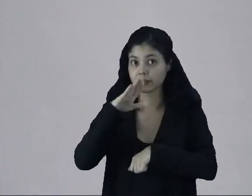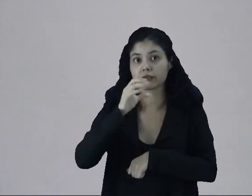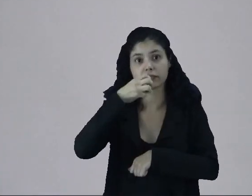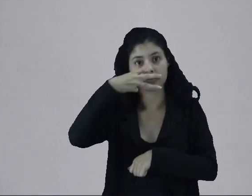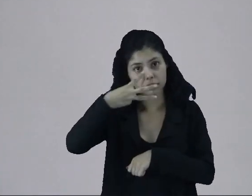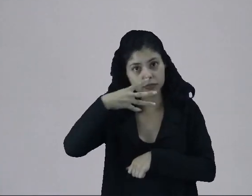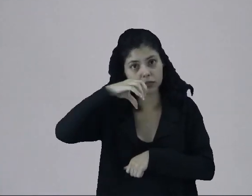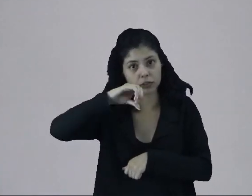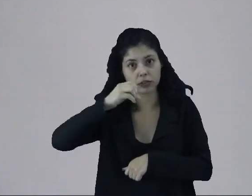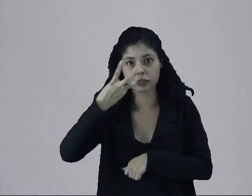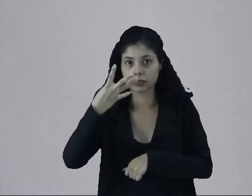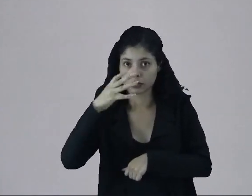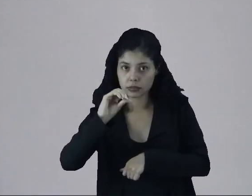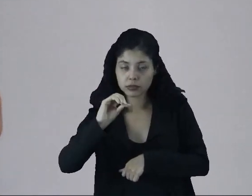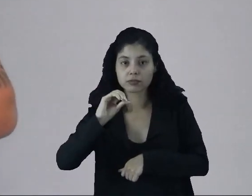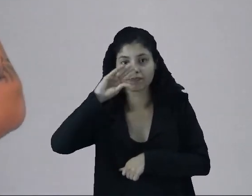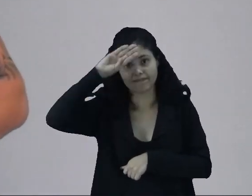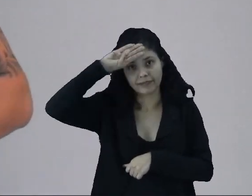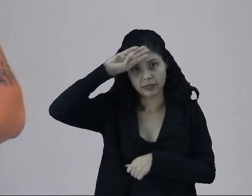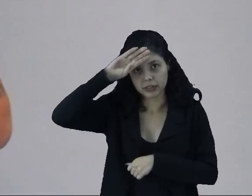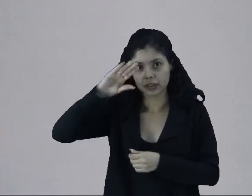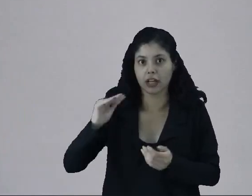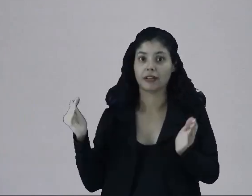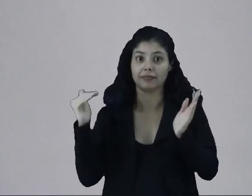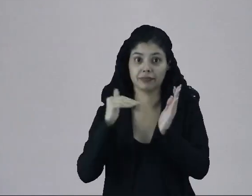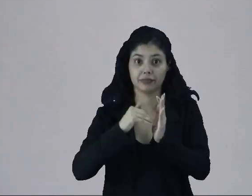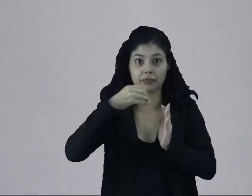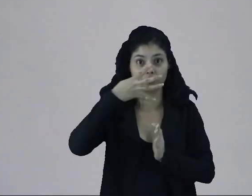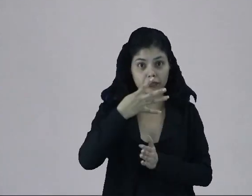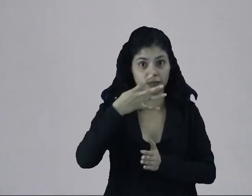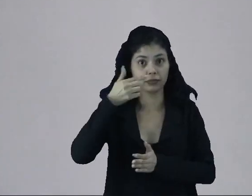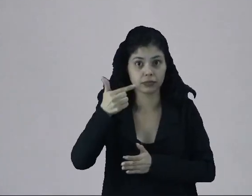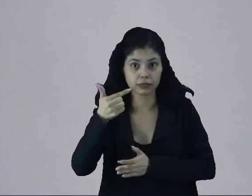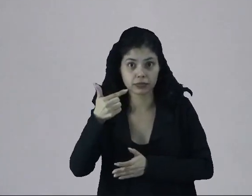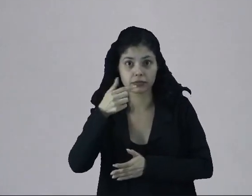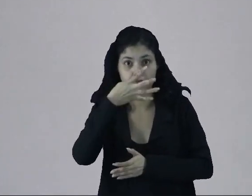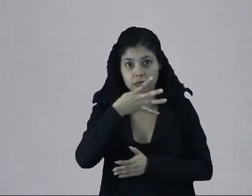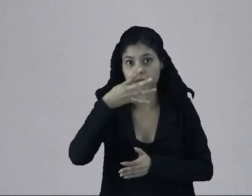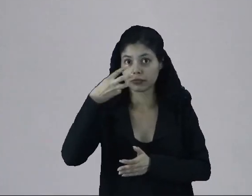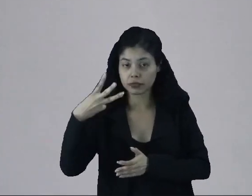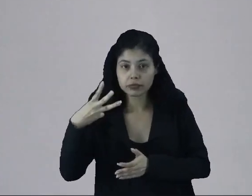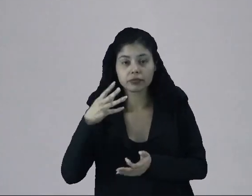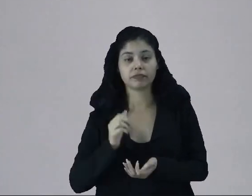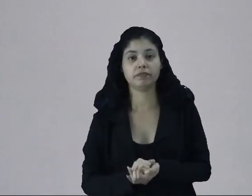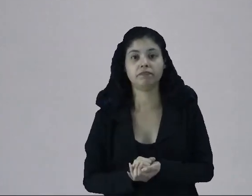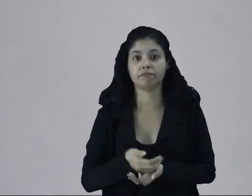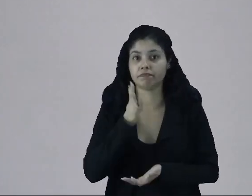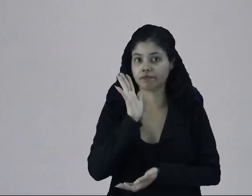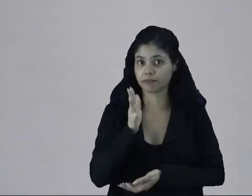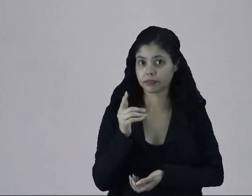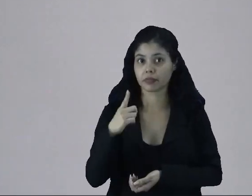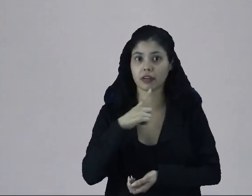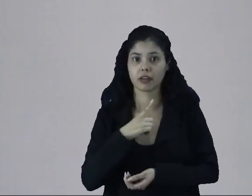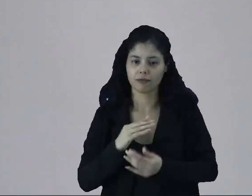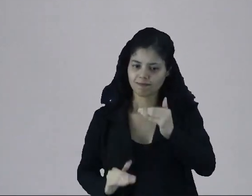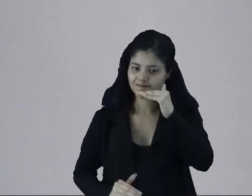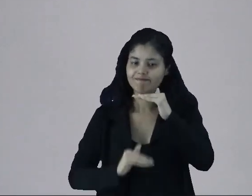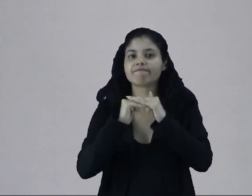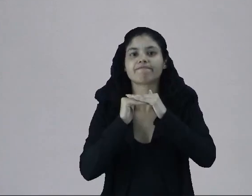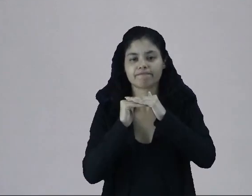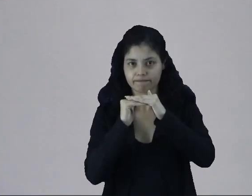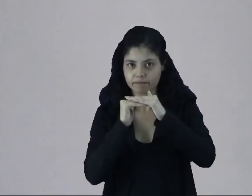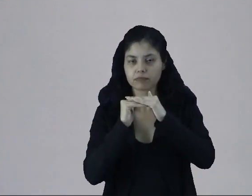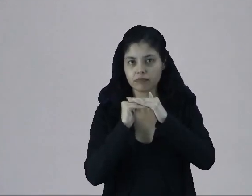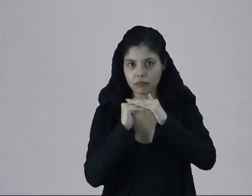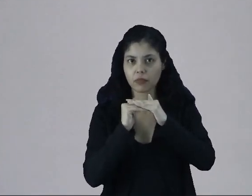39, 40, 41, tem gente aí que chega até 42, 43 graus de febre, você já está no seu limite de